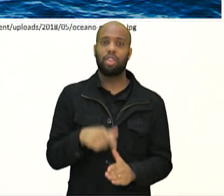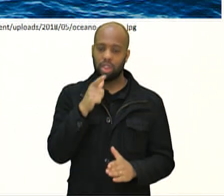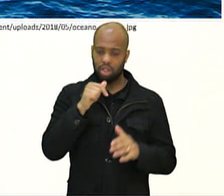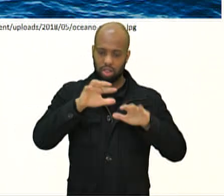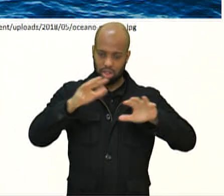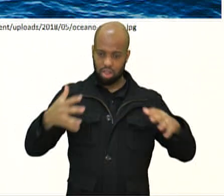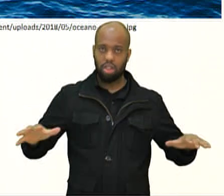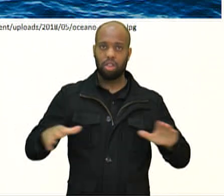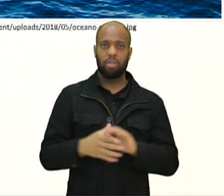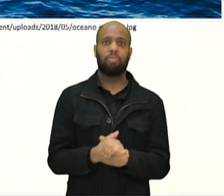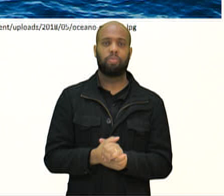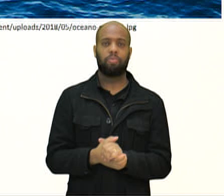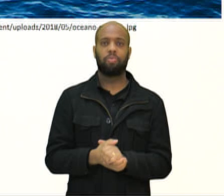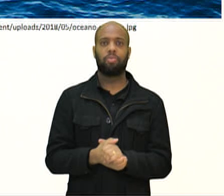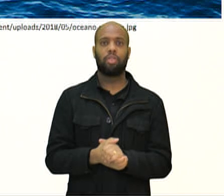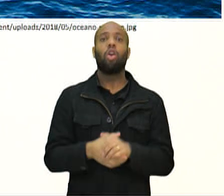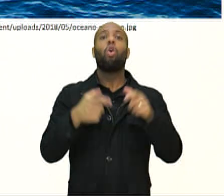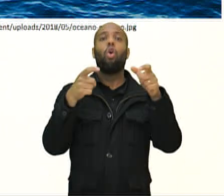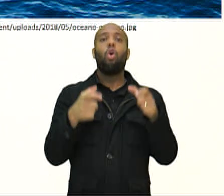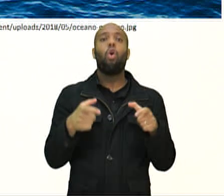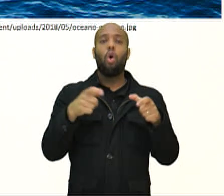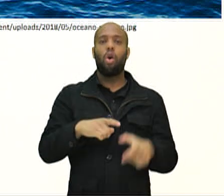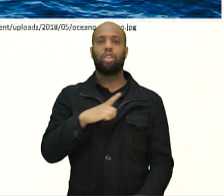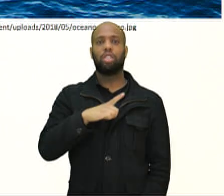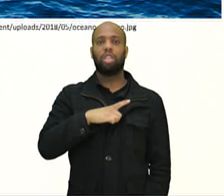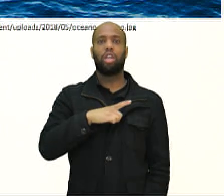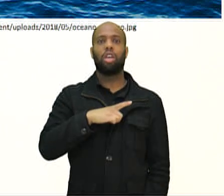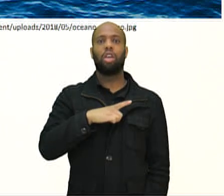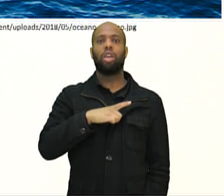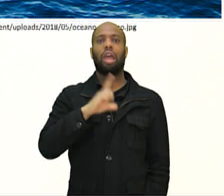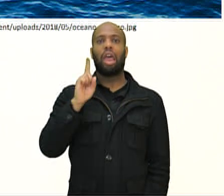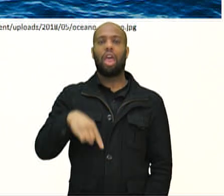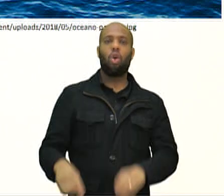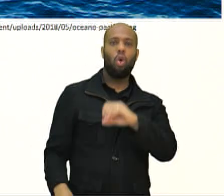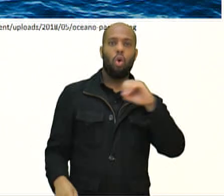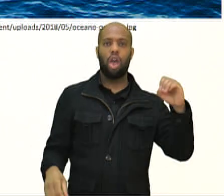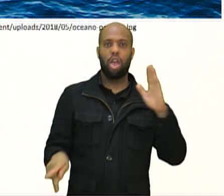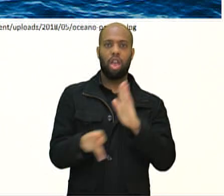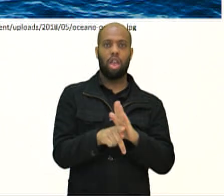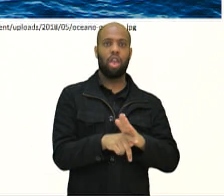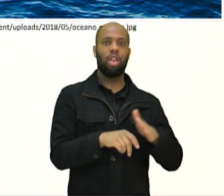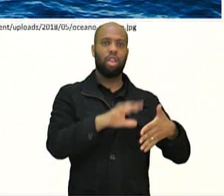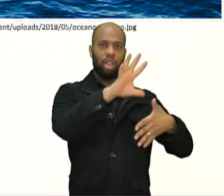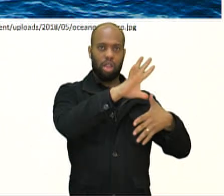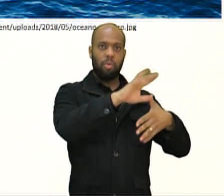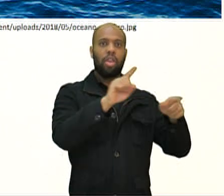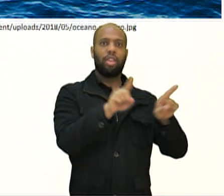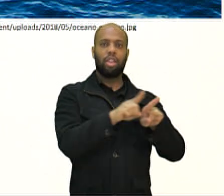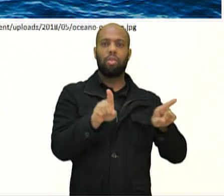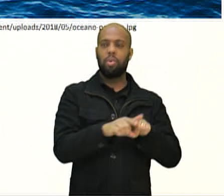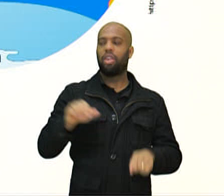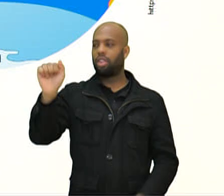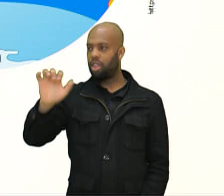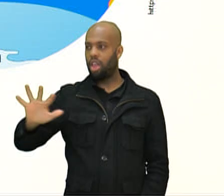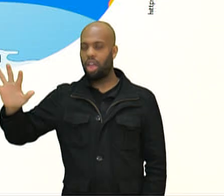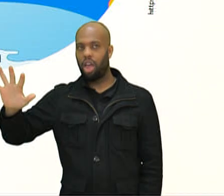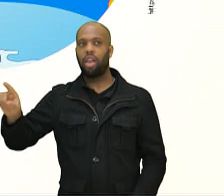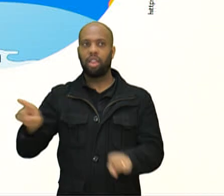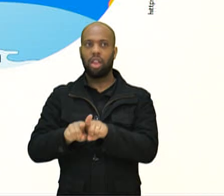É o maior oceano da Terra, situado a oeste da América, a leste da Ásia e da Oceania e ao norte